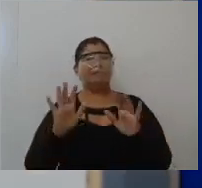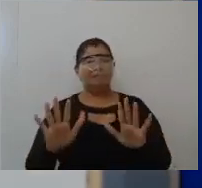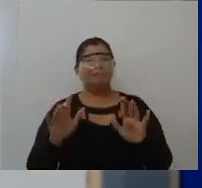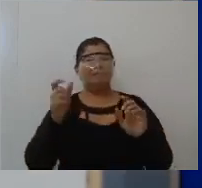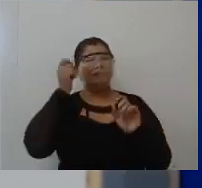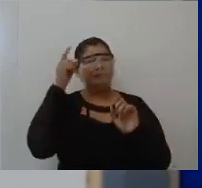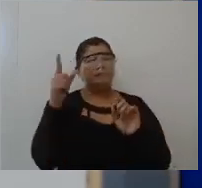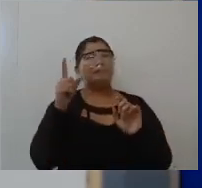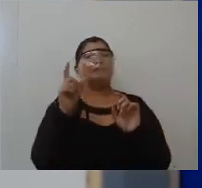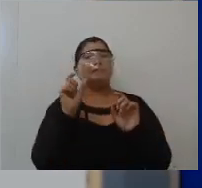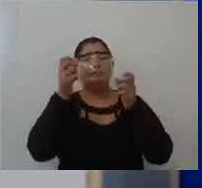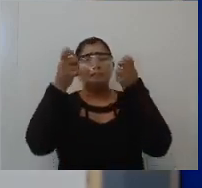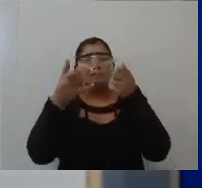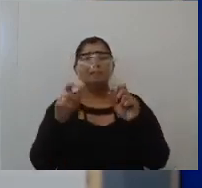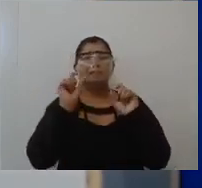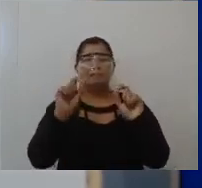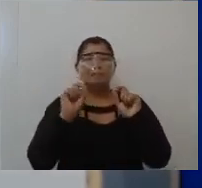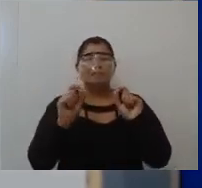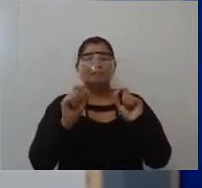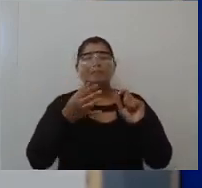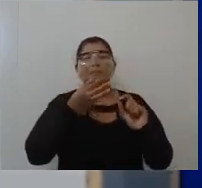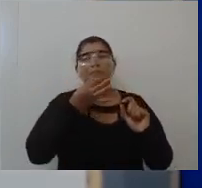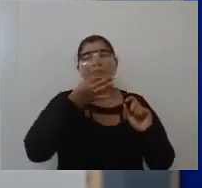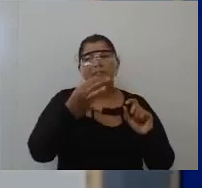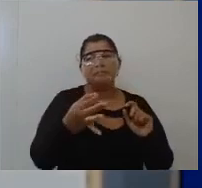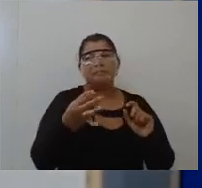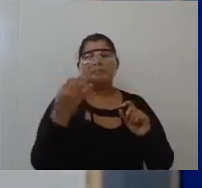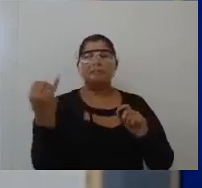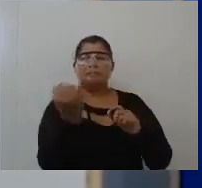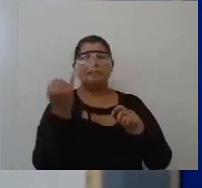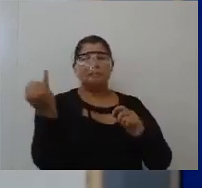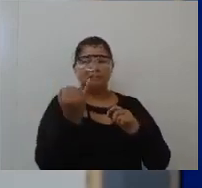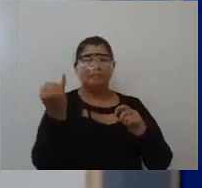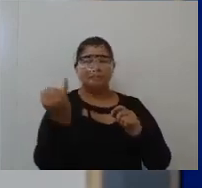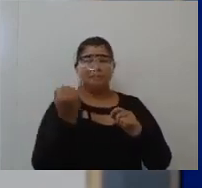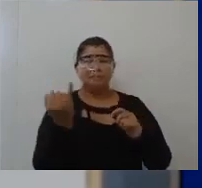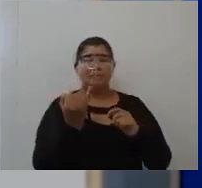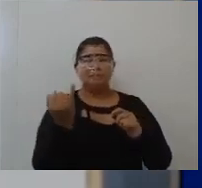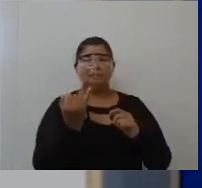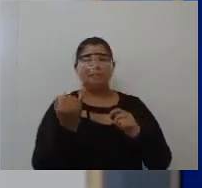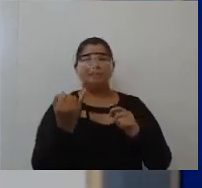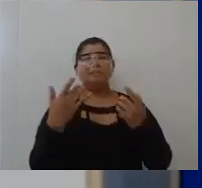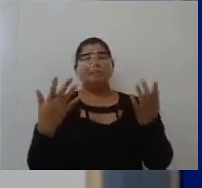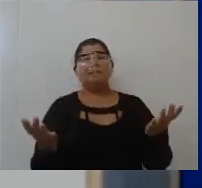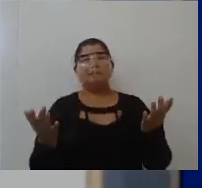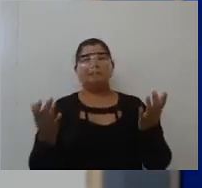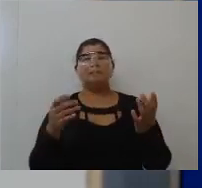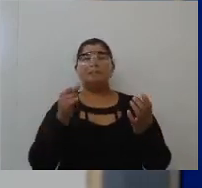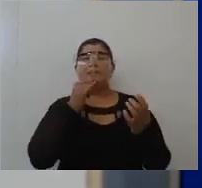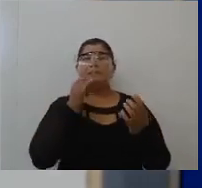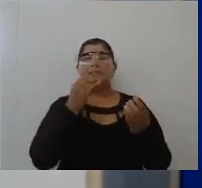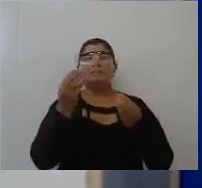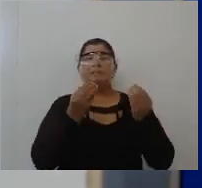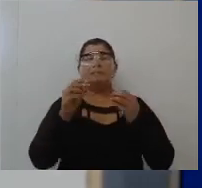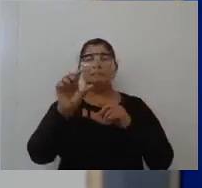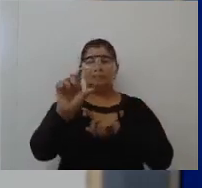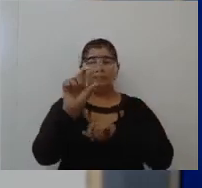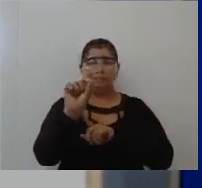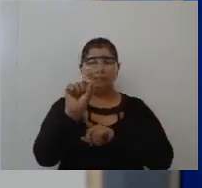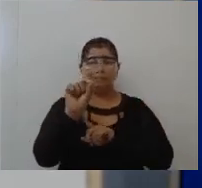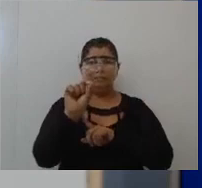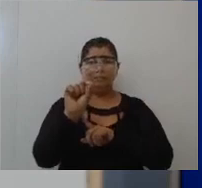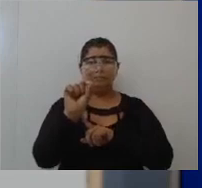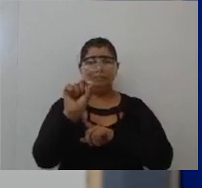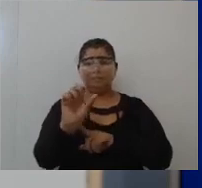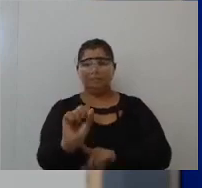minha ideia. O que eu quero falar é uma dica fundamental para vocês. Luiz, quando é que eu vou saber que o que